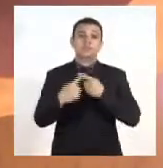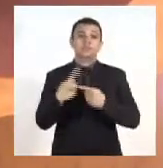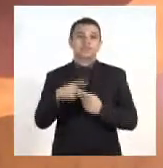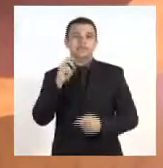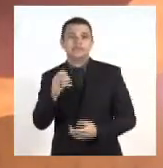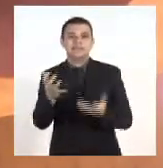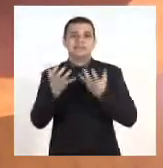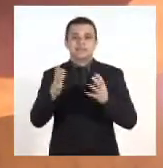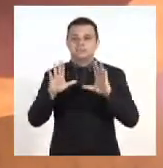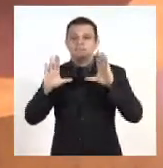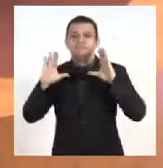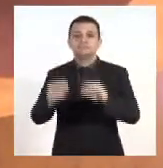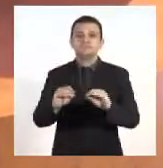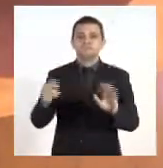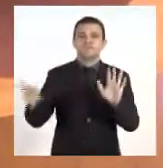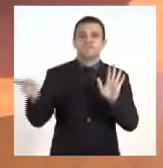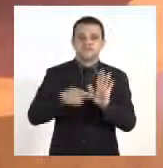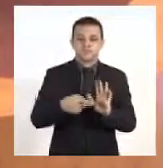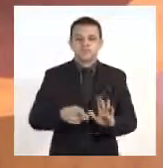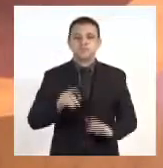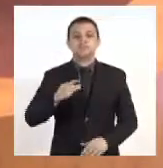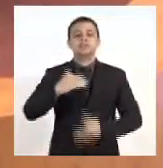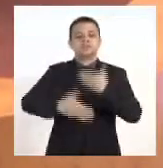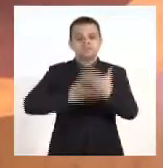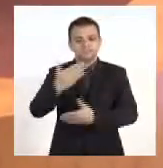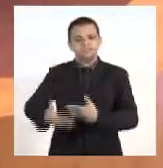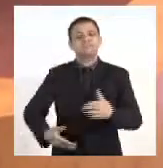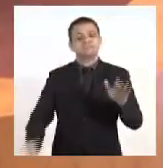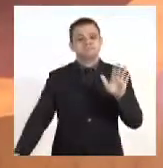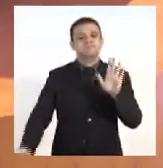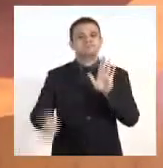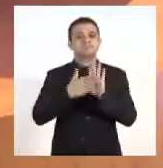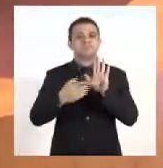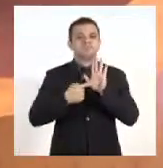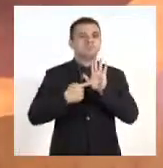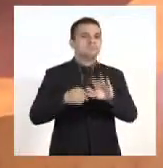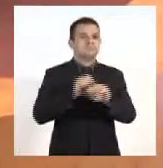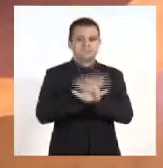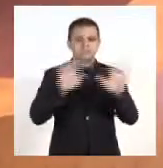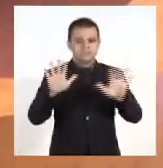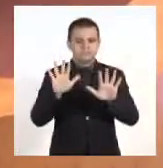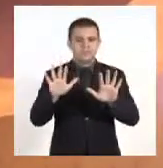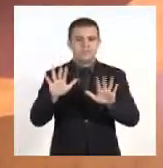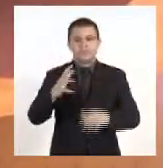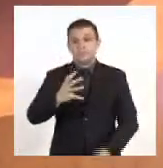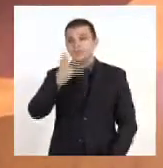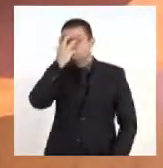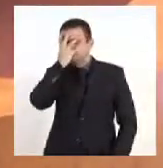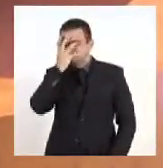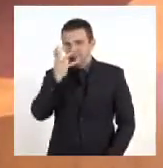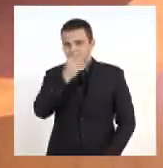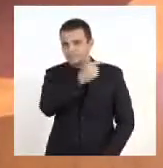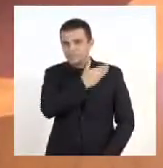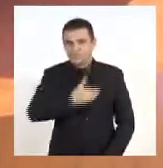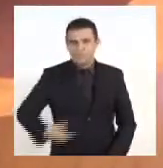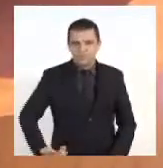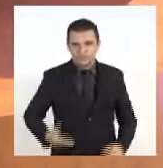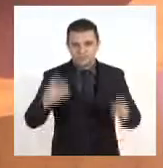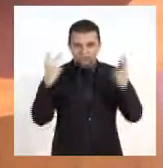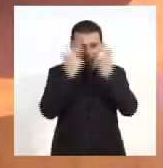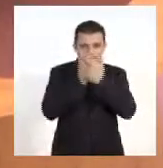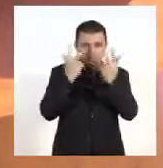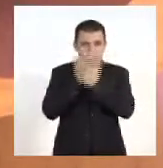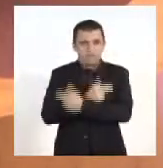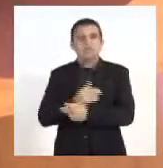ela aparece e é aí que vai ser. Essa máscara do governo já está caindo. E esse caso de Coroatá vai ser um dos